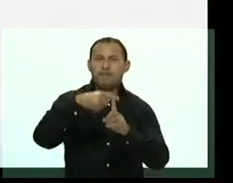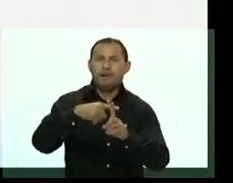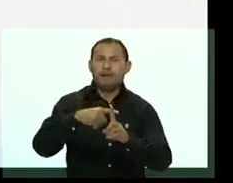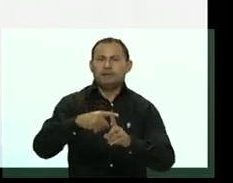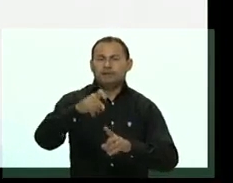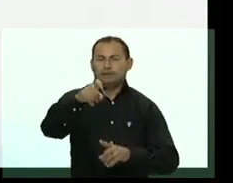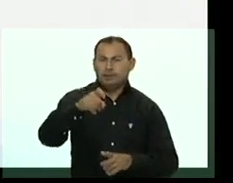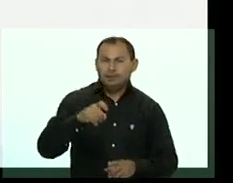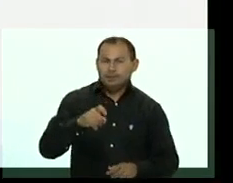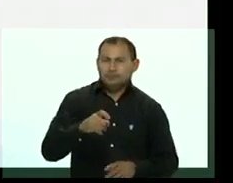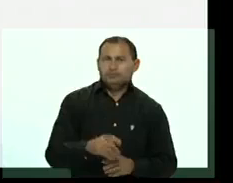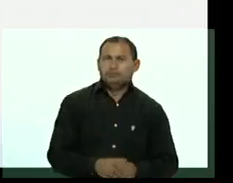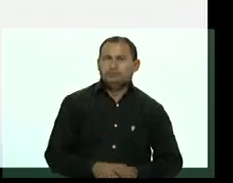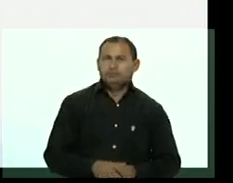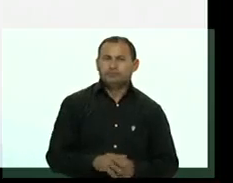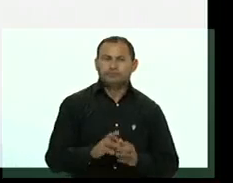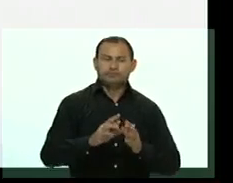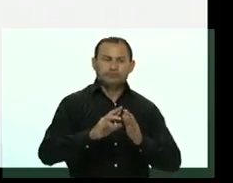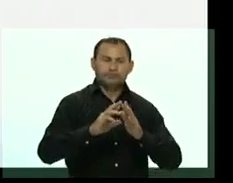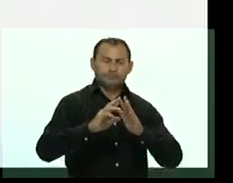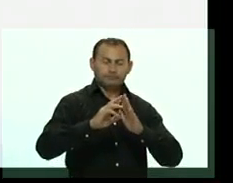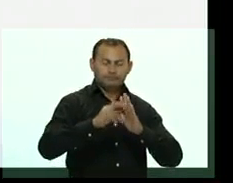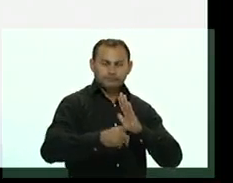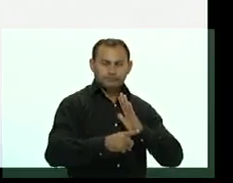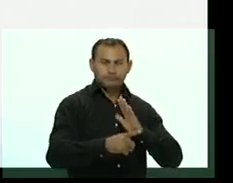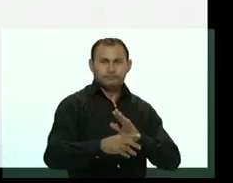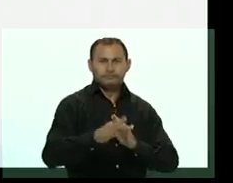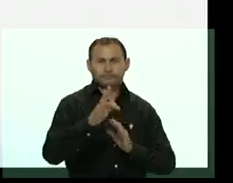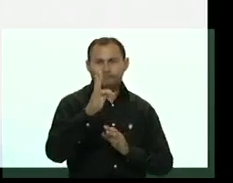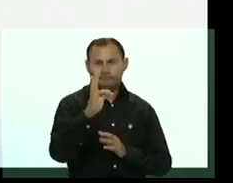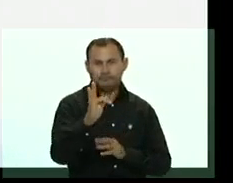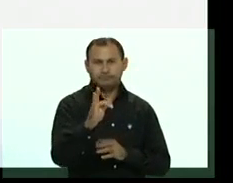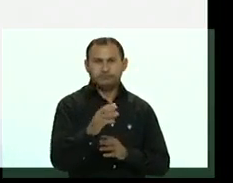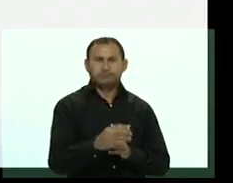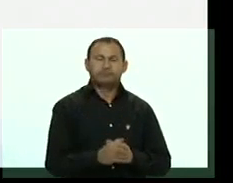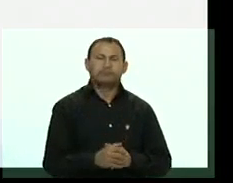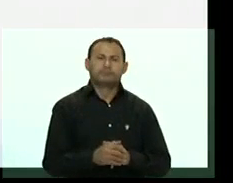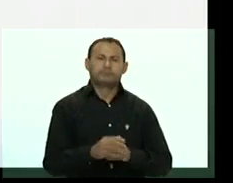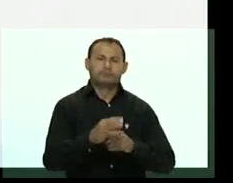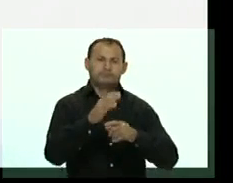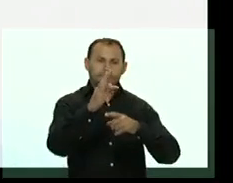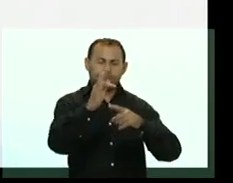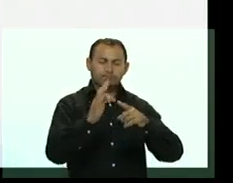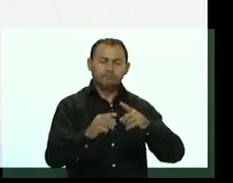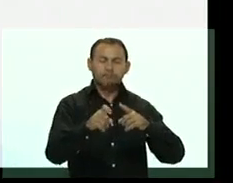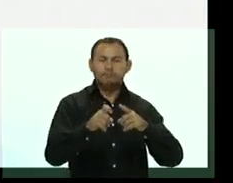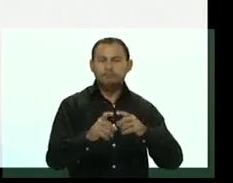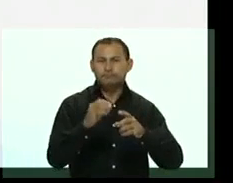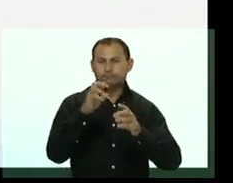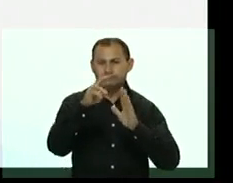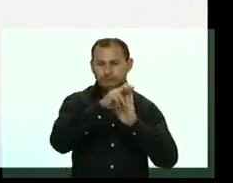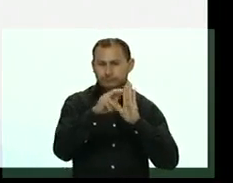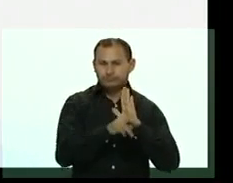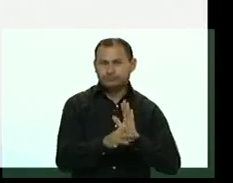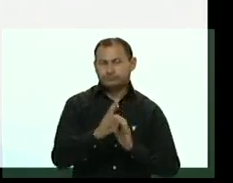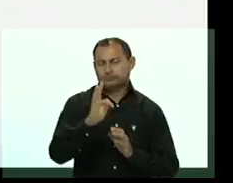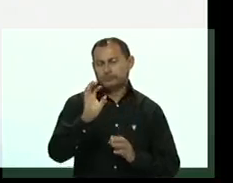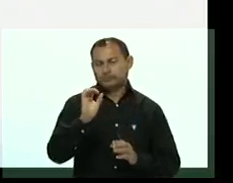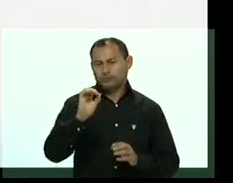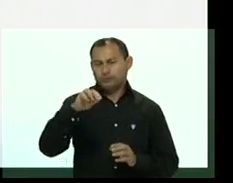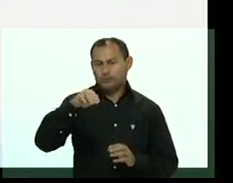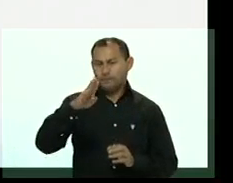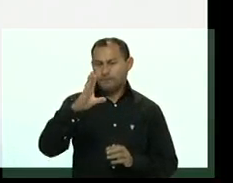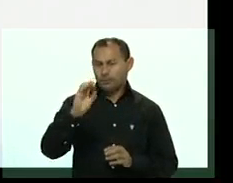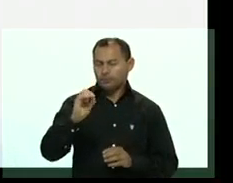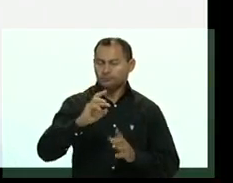mais x. Então, derivando essa função aqui em relação a x, aplicando a regrinha do tombo, né, que é a regra